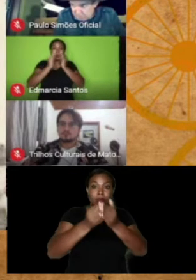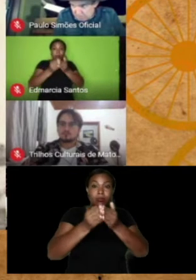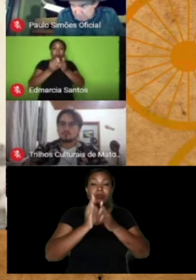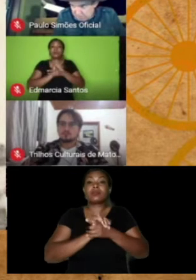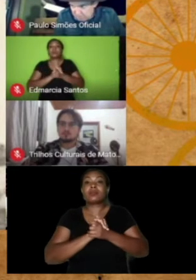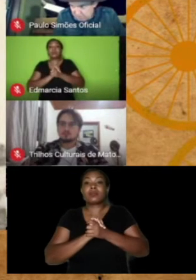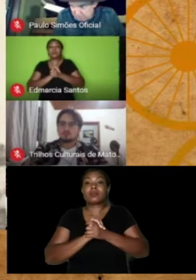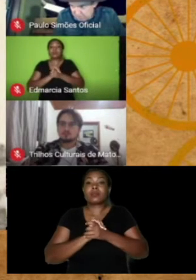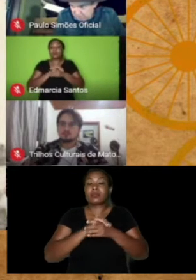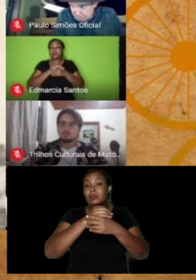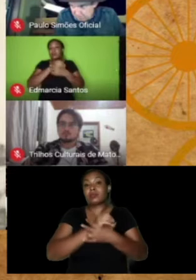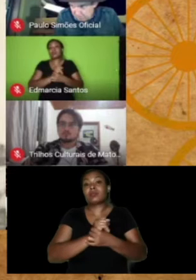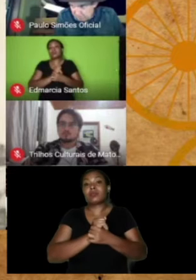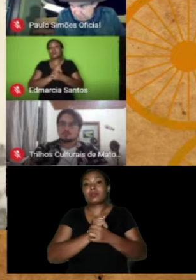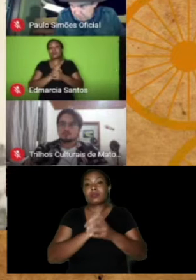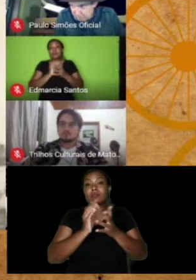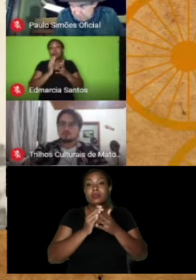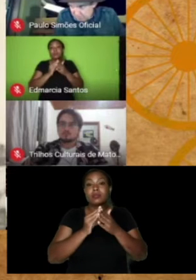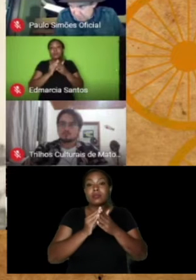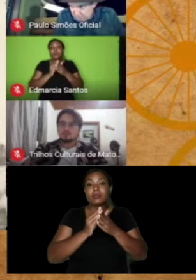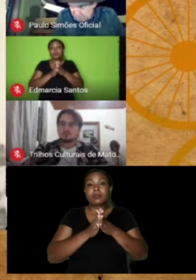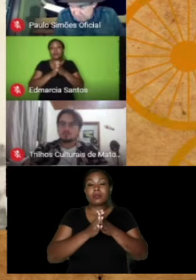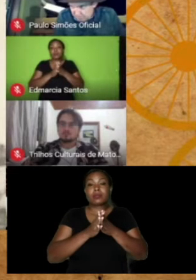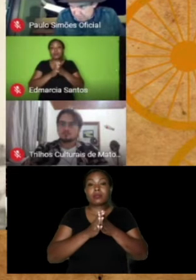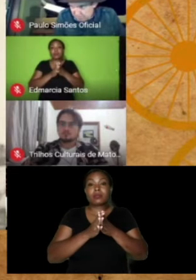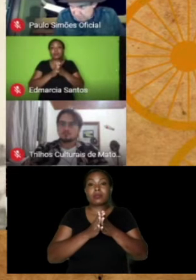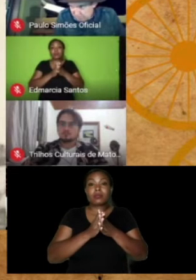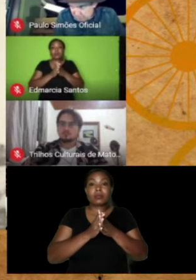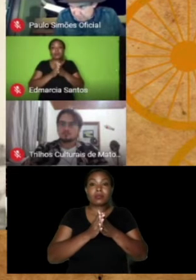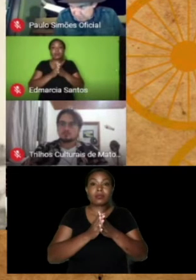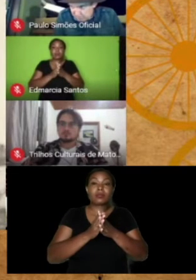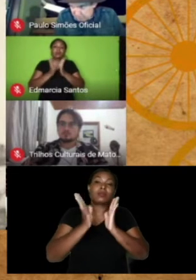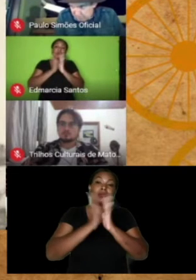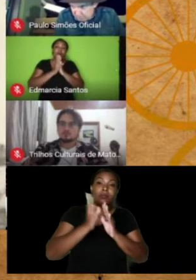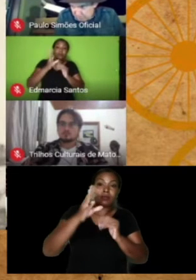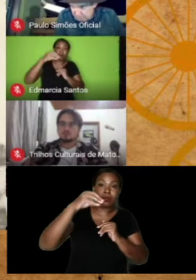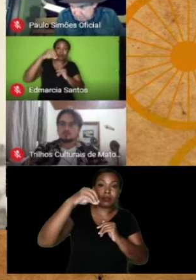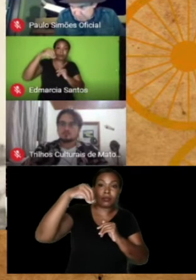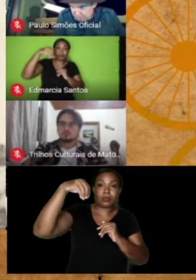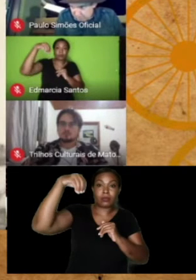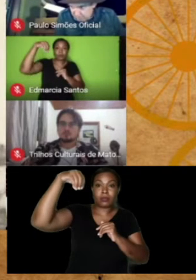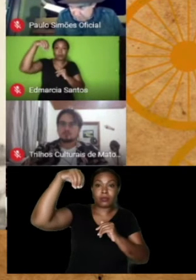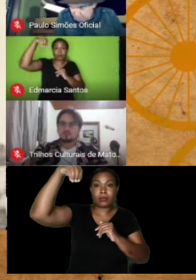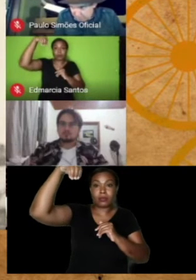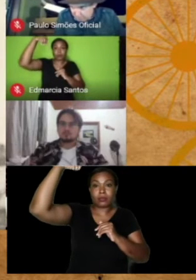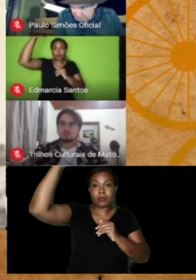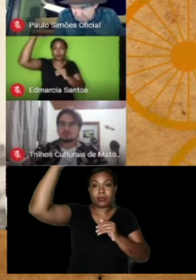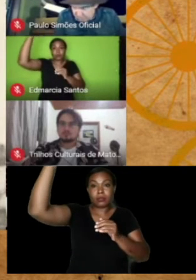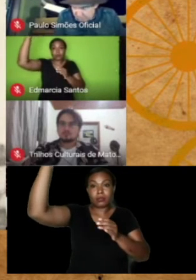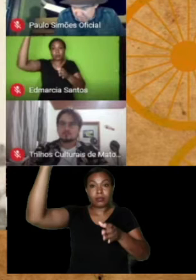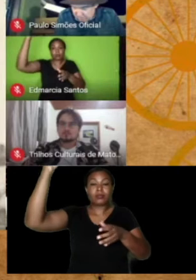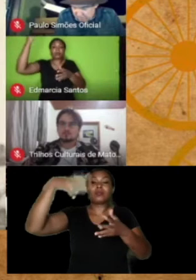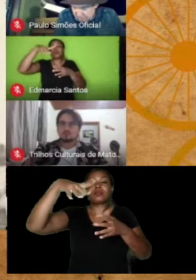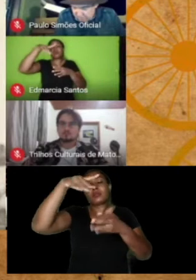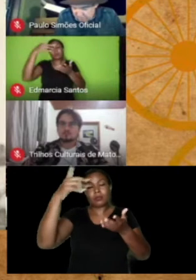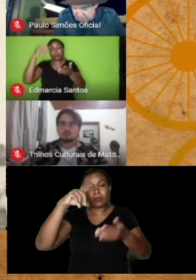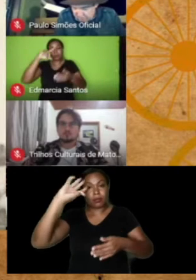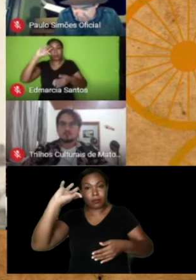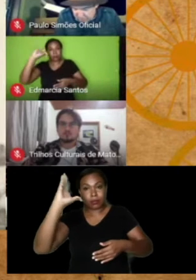grande malha, dessa grande linha rumo a oeste, que cai dentro do nosso território no sul do Mato